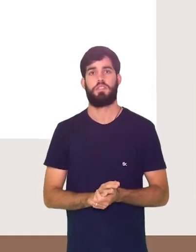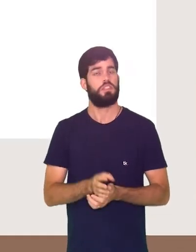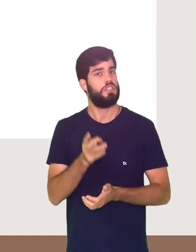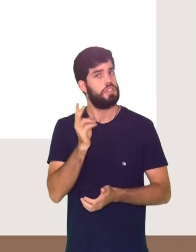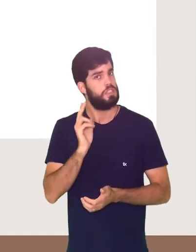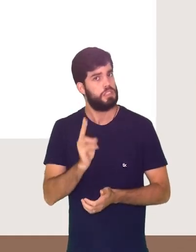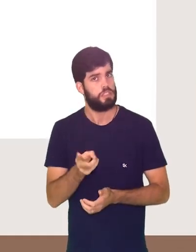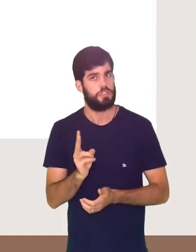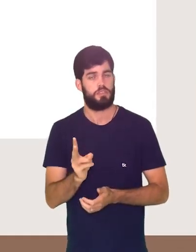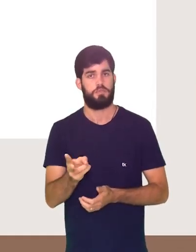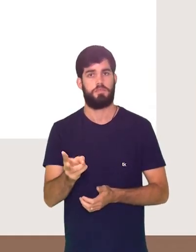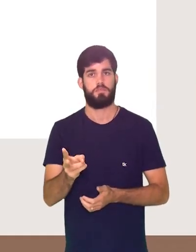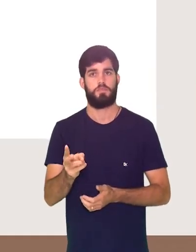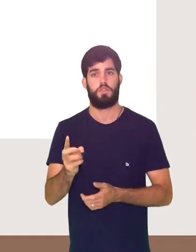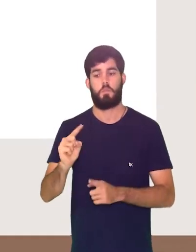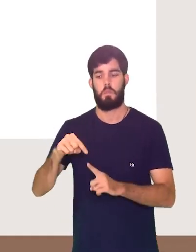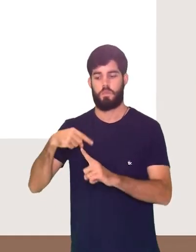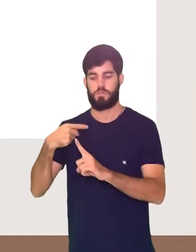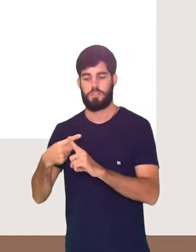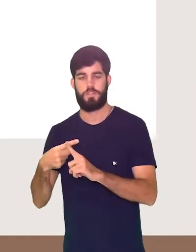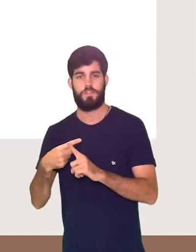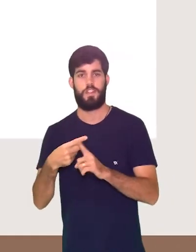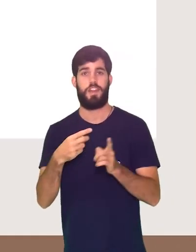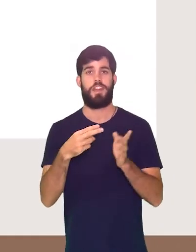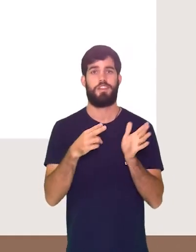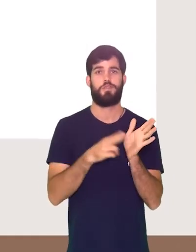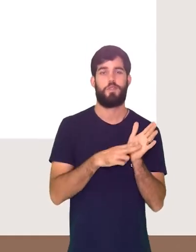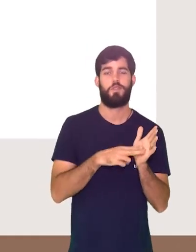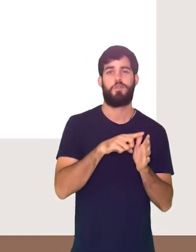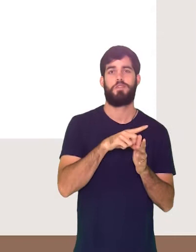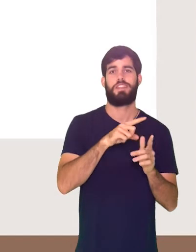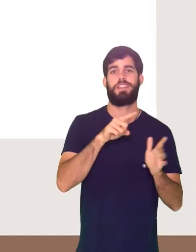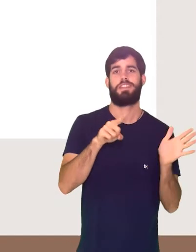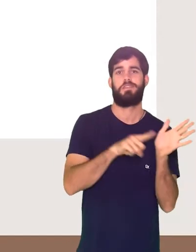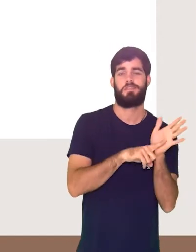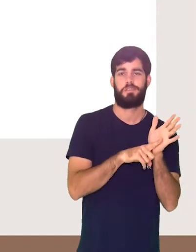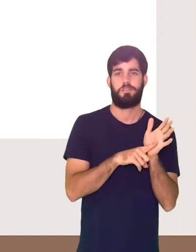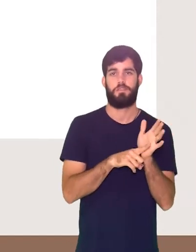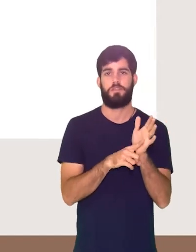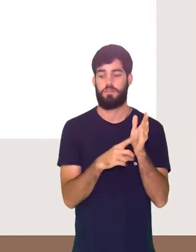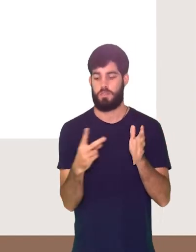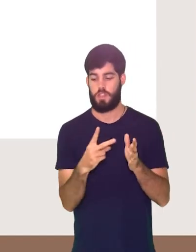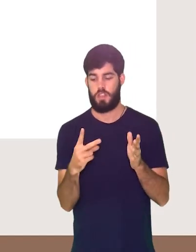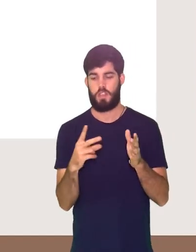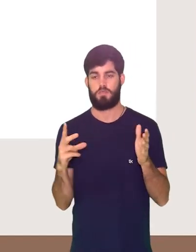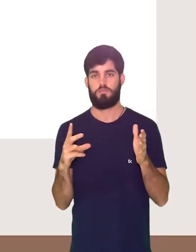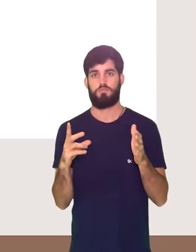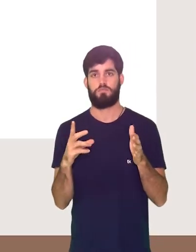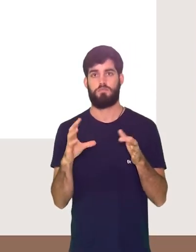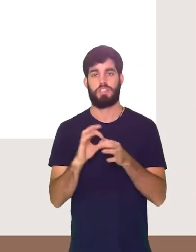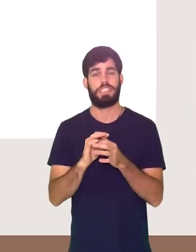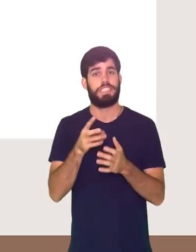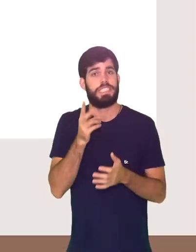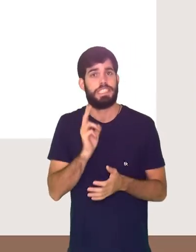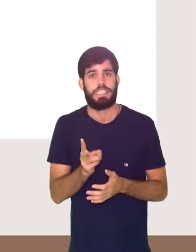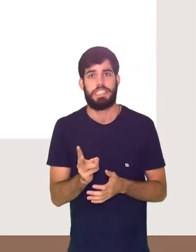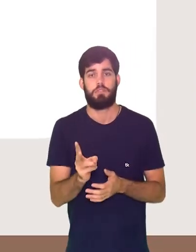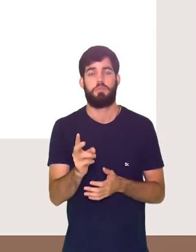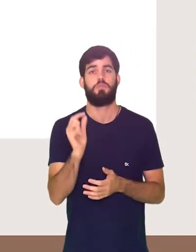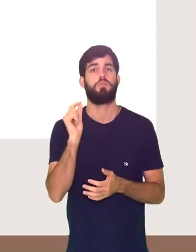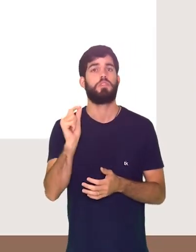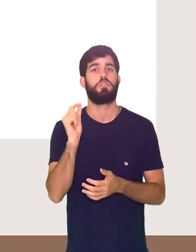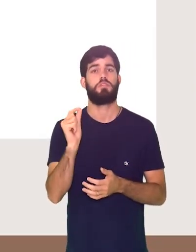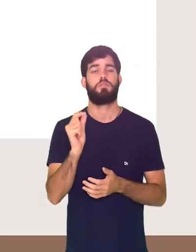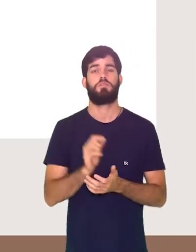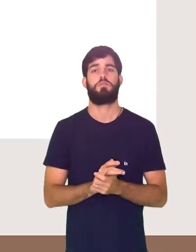igual ao número de cargas negativas. Então, a soma dos NOx de todos os átomos constituintes de um